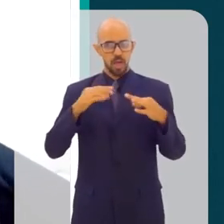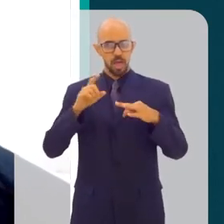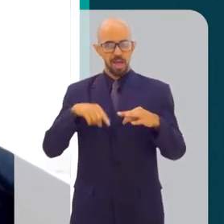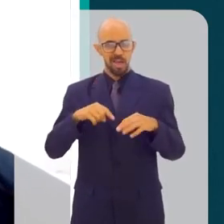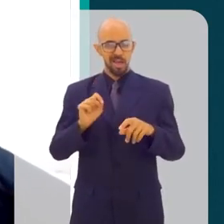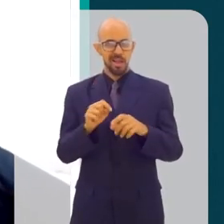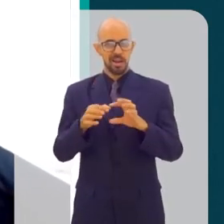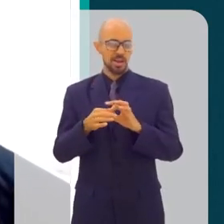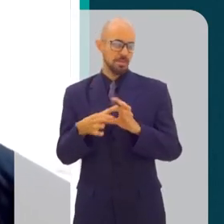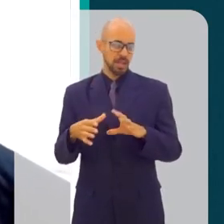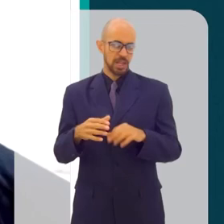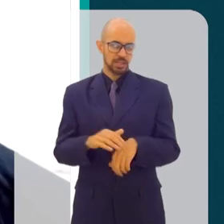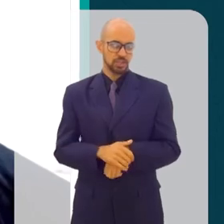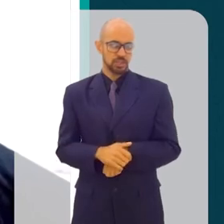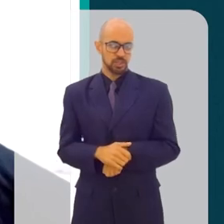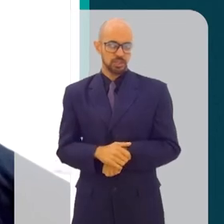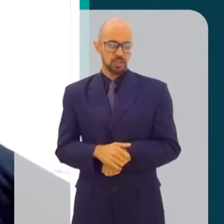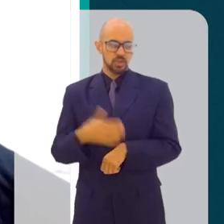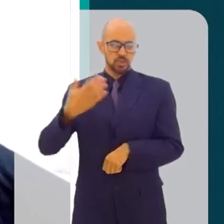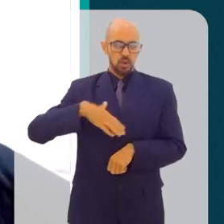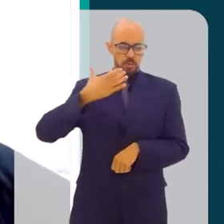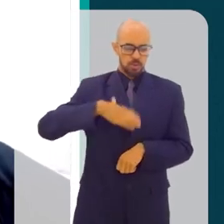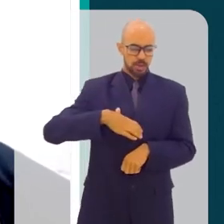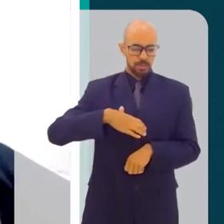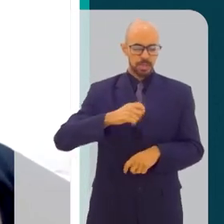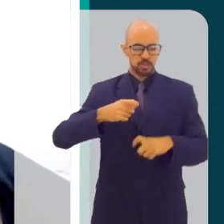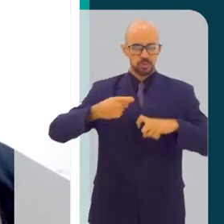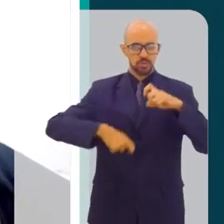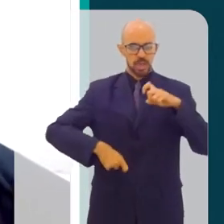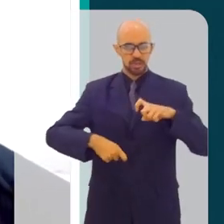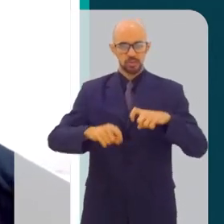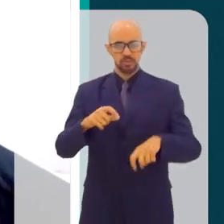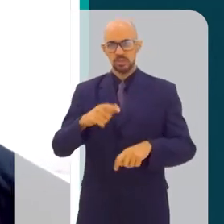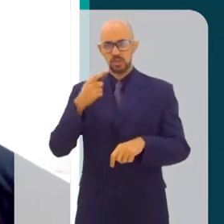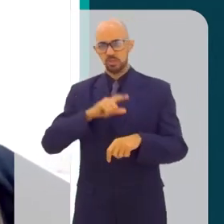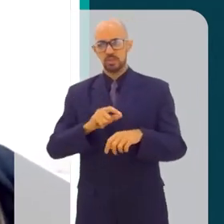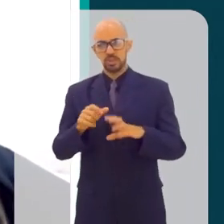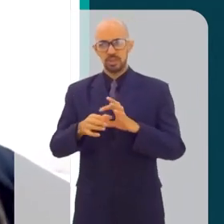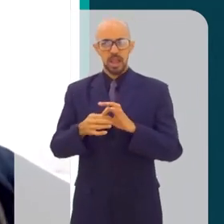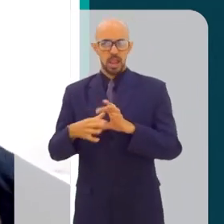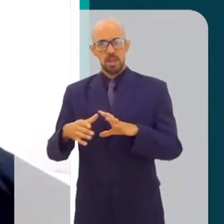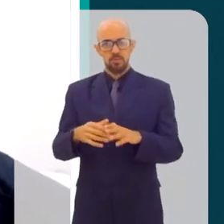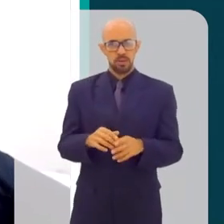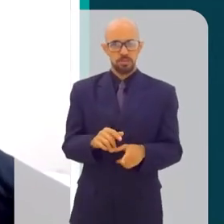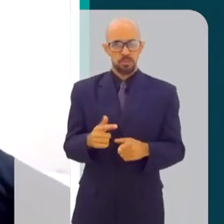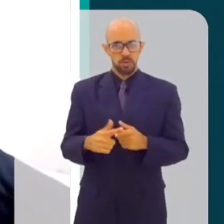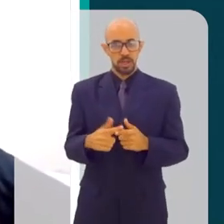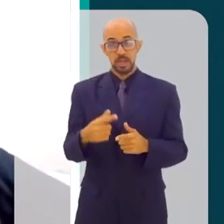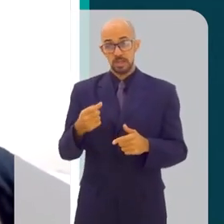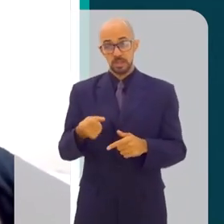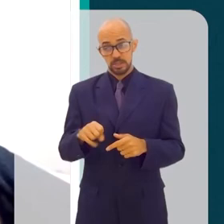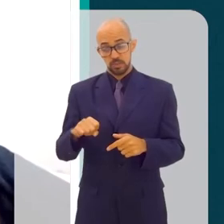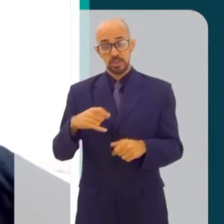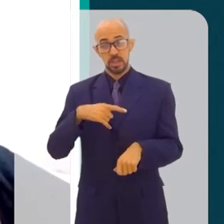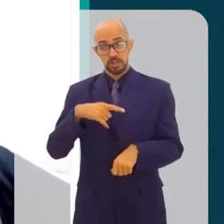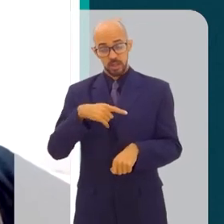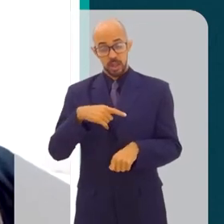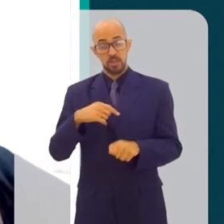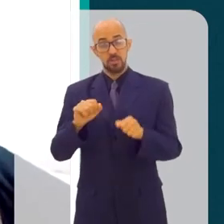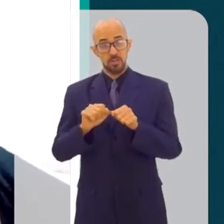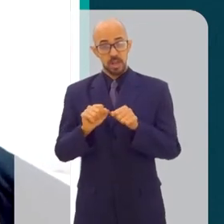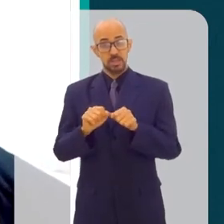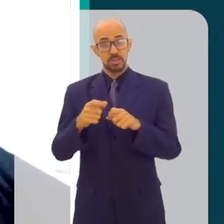é a liberdade. Você, no seu comportamento sexual, você ser livre. Porque se